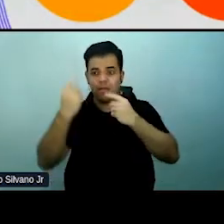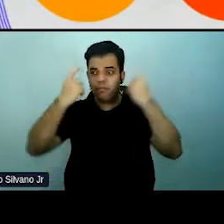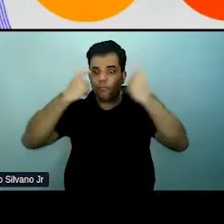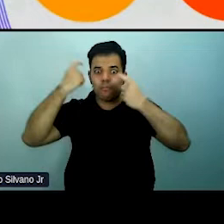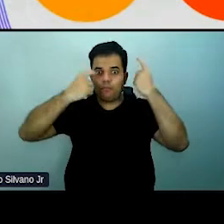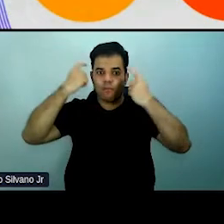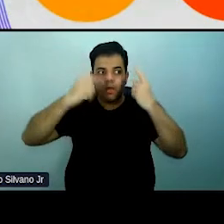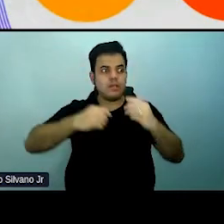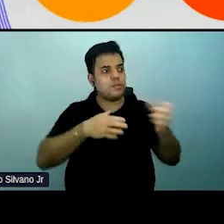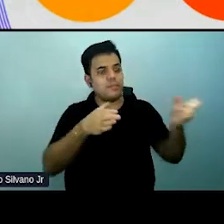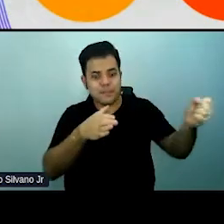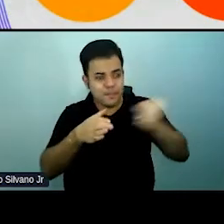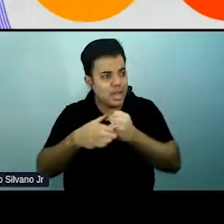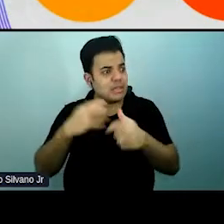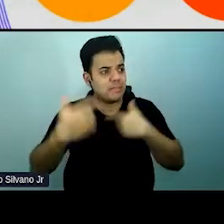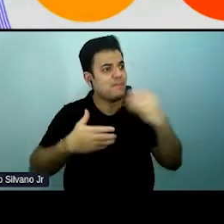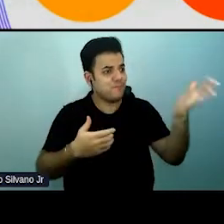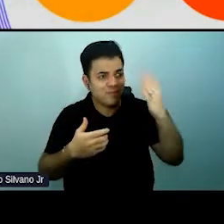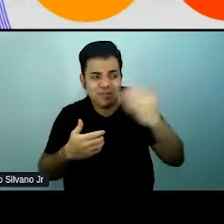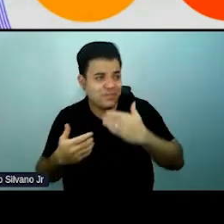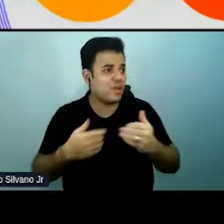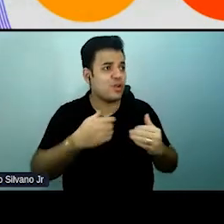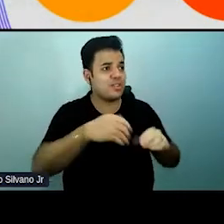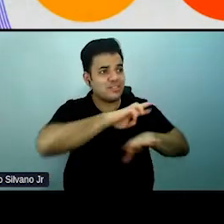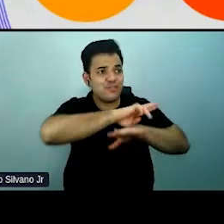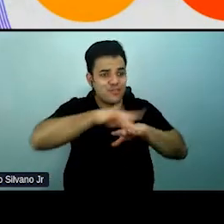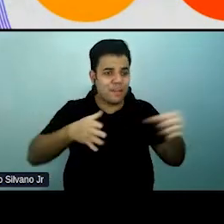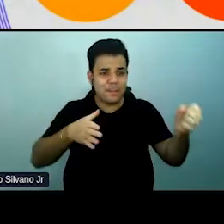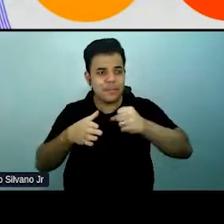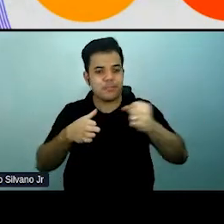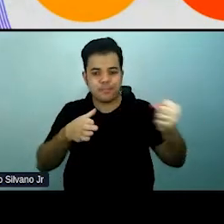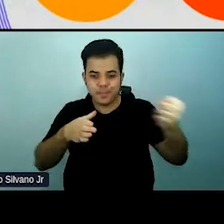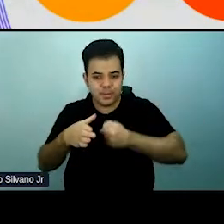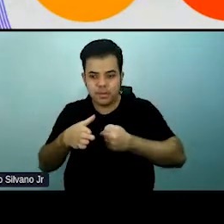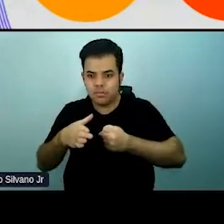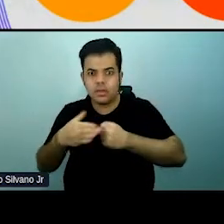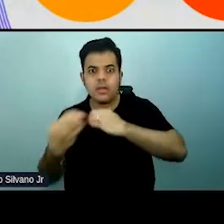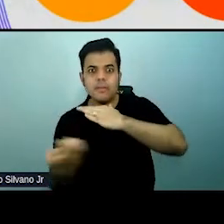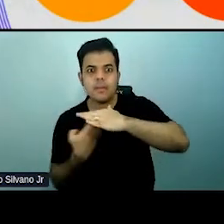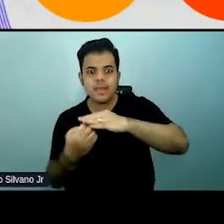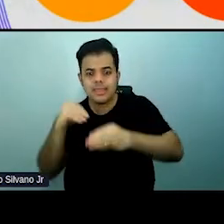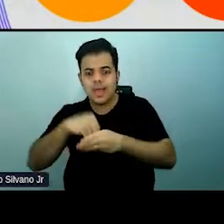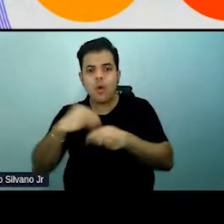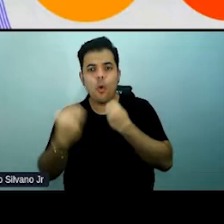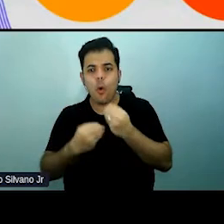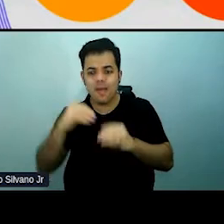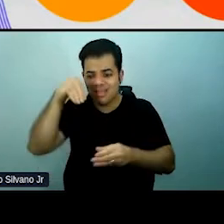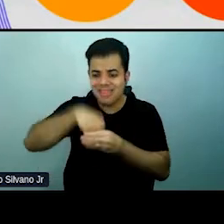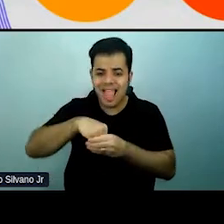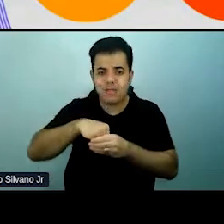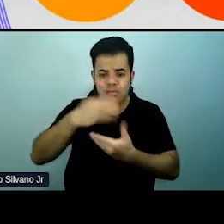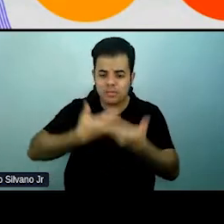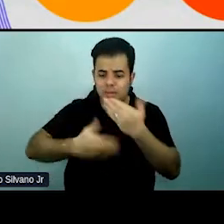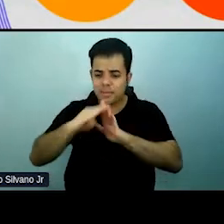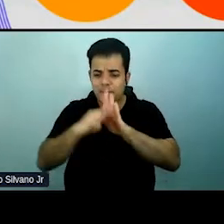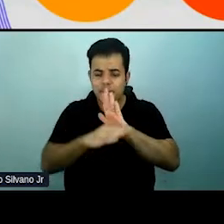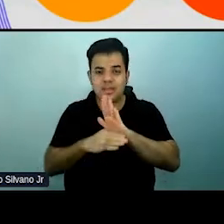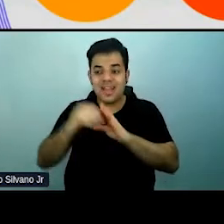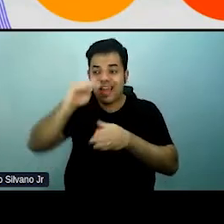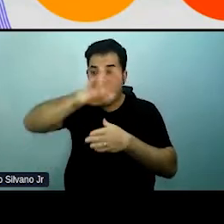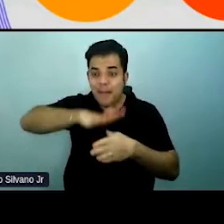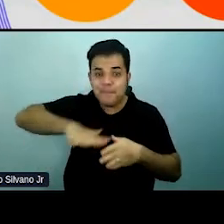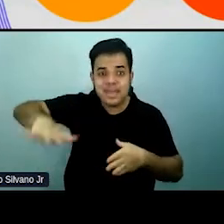de contratar, mas como que é depois quando você pensa dentro da empresa? Como que você busca um ambiente que você tenha